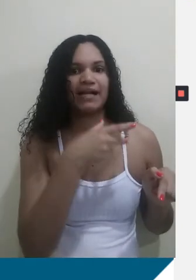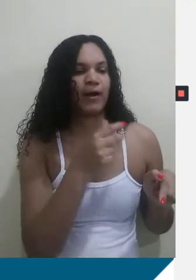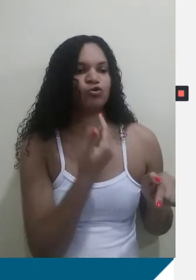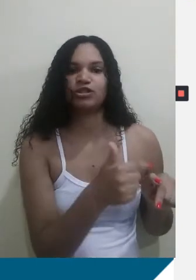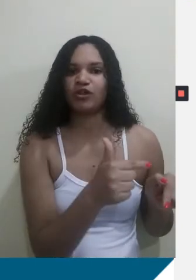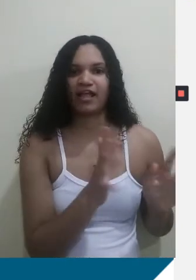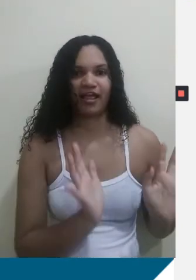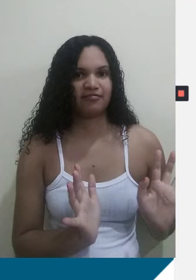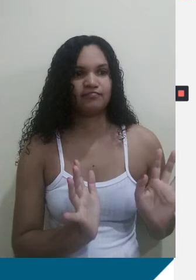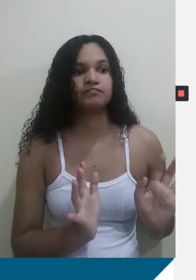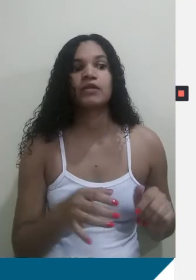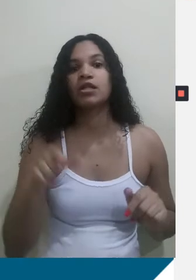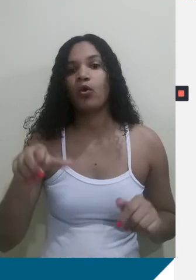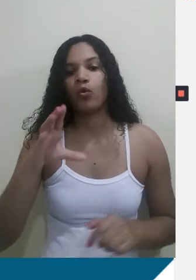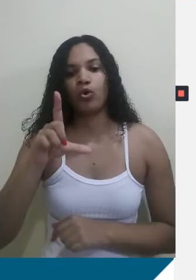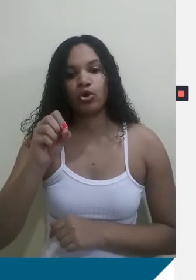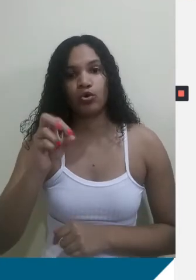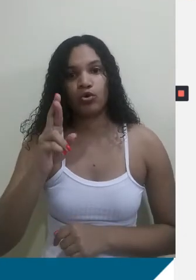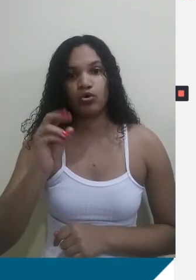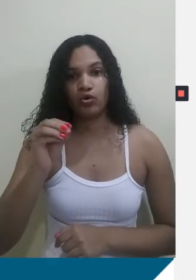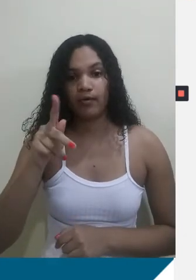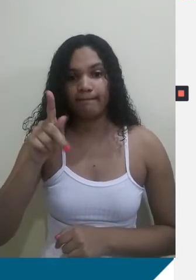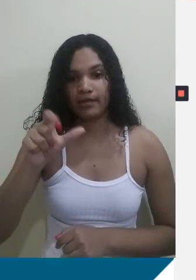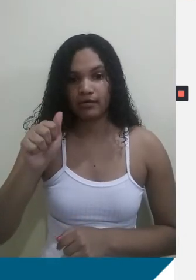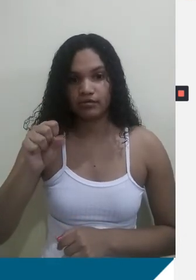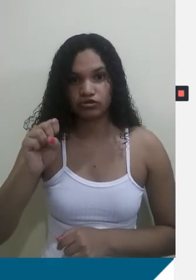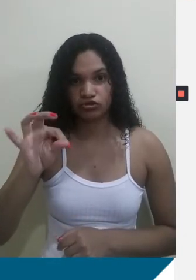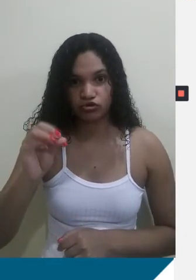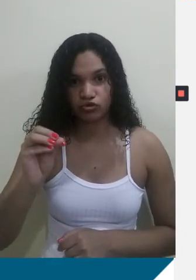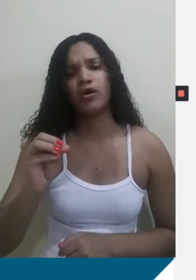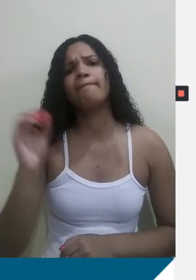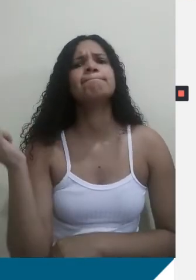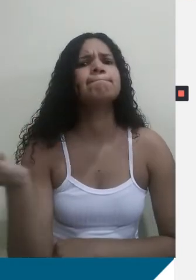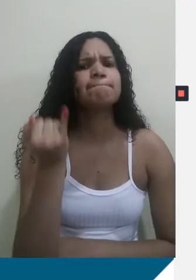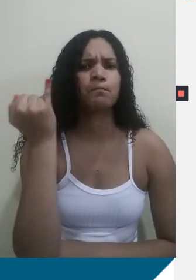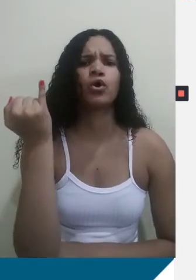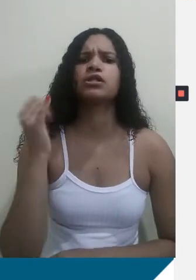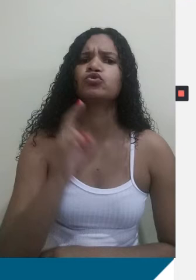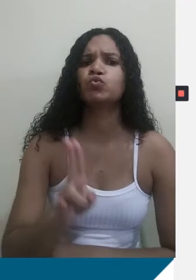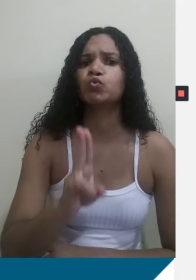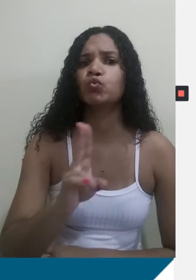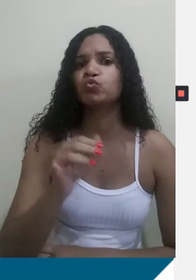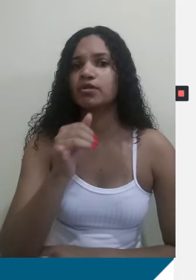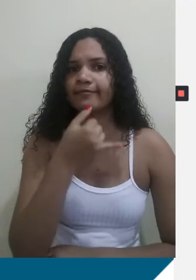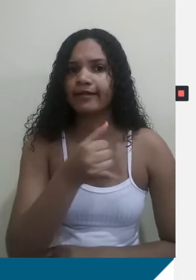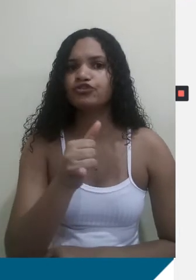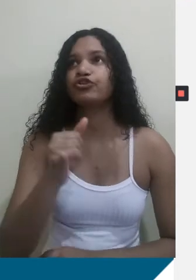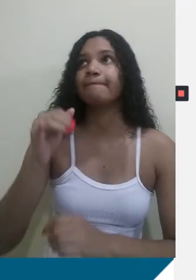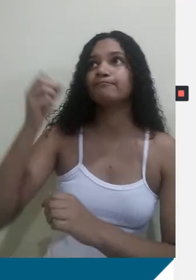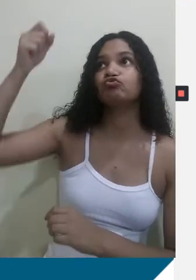animais. Os cloroplastos possuem uma função importantíssima na produção de uso da